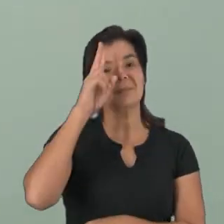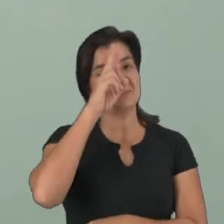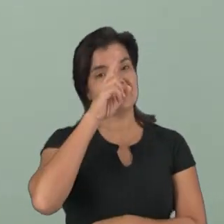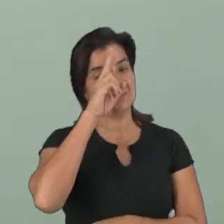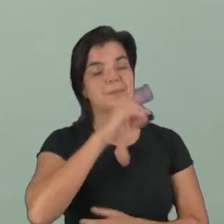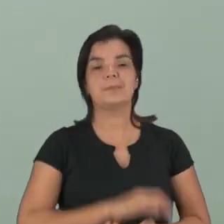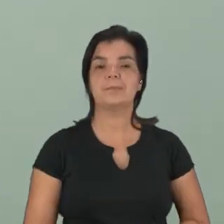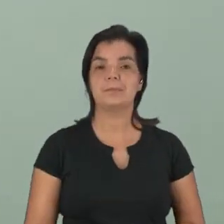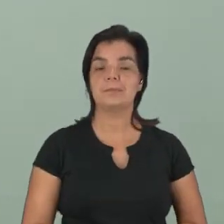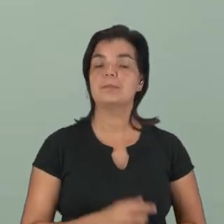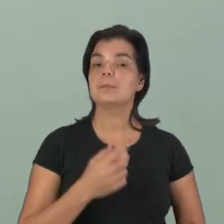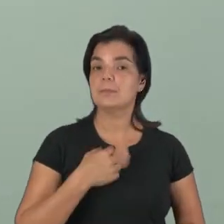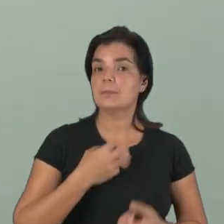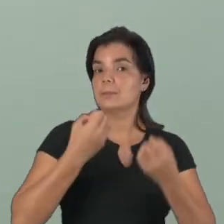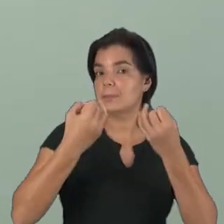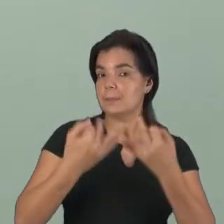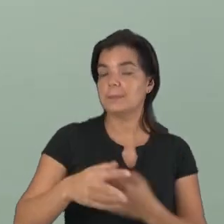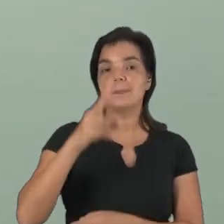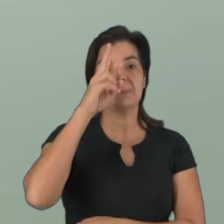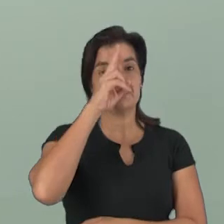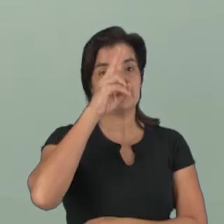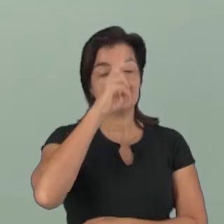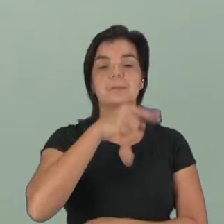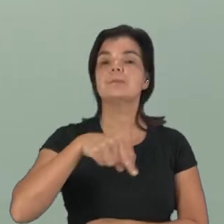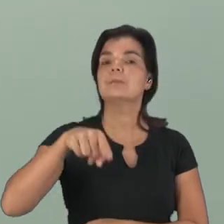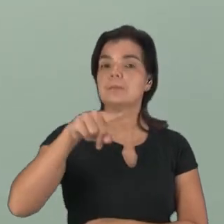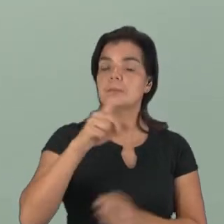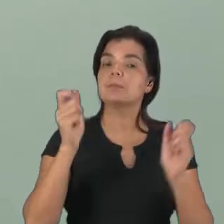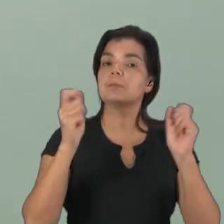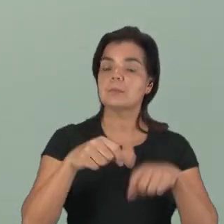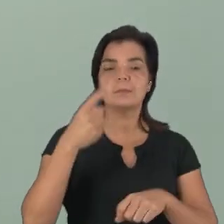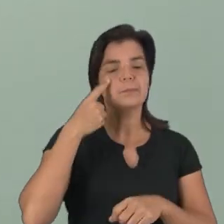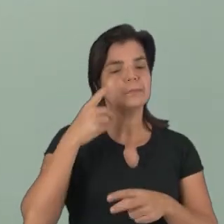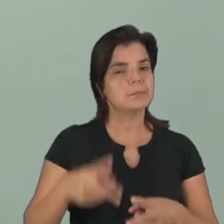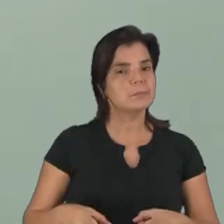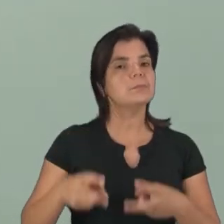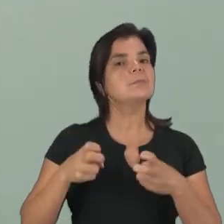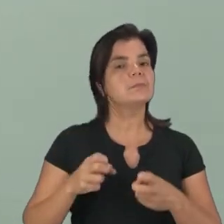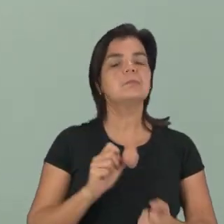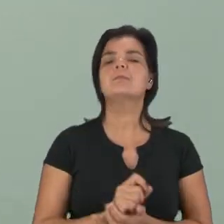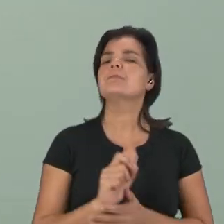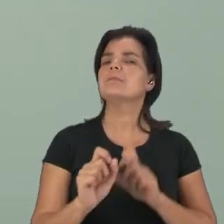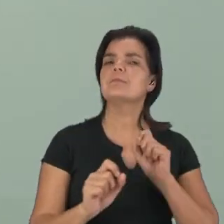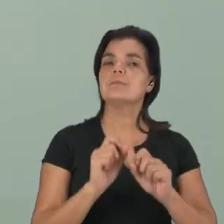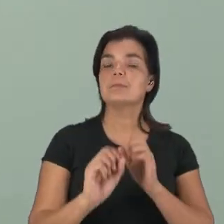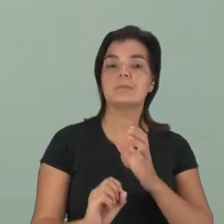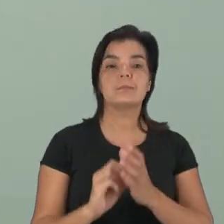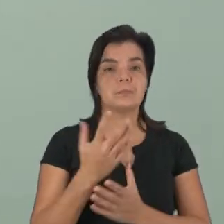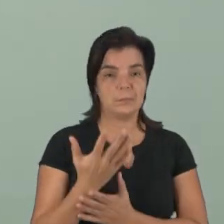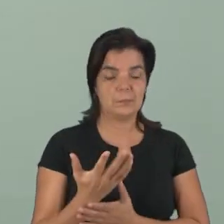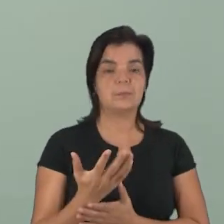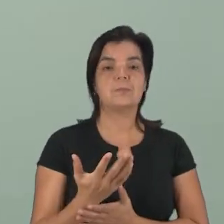nossa história eu contei essa história para que possamos assim perceber o que aconteceu